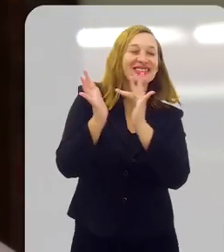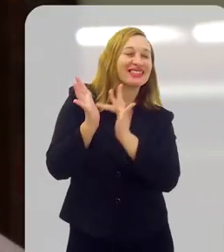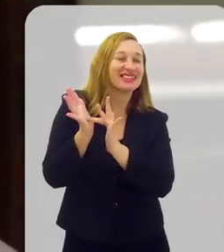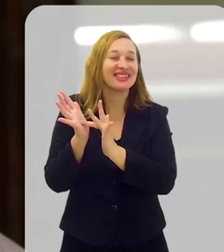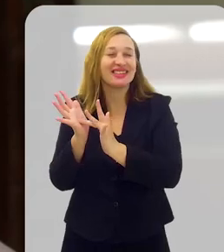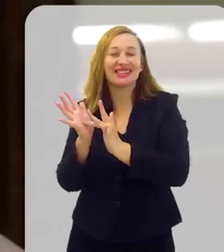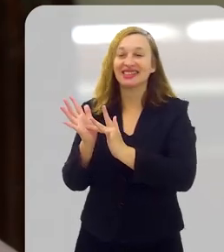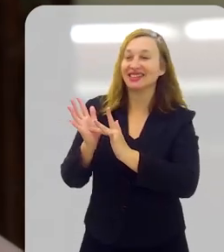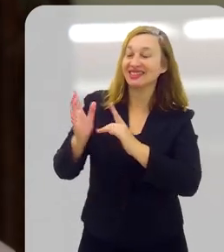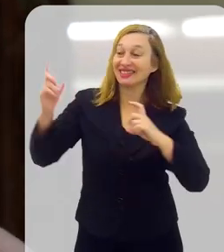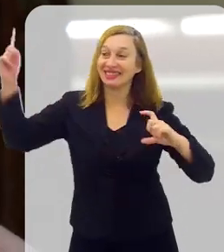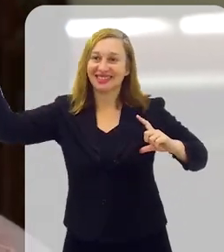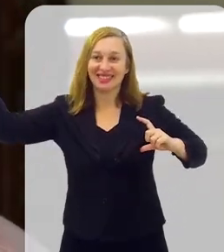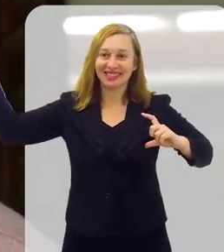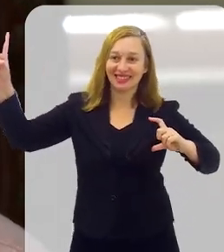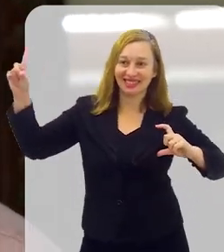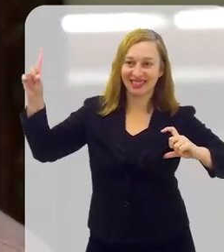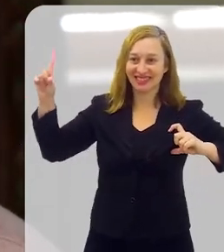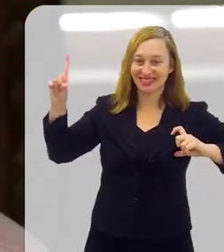eu sou